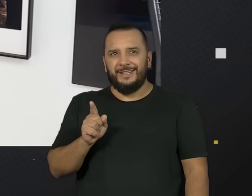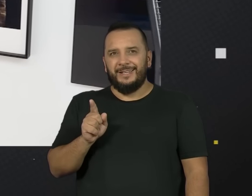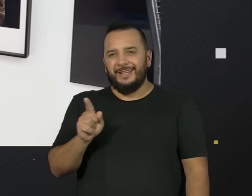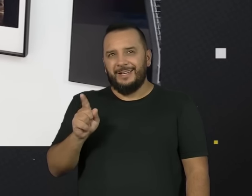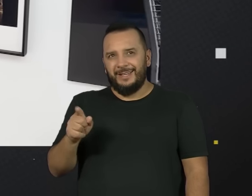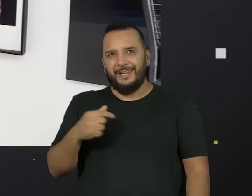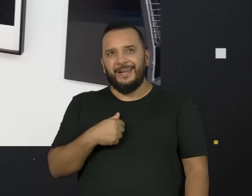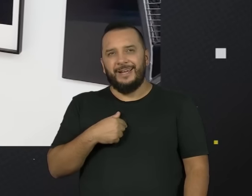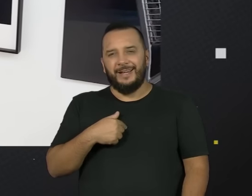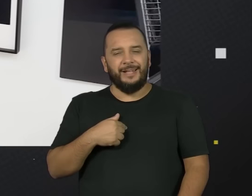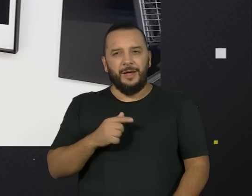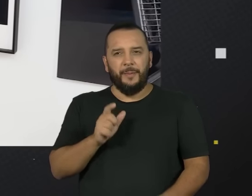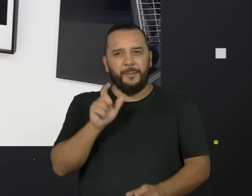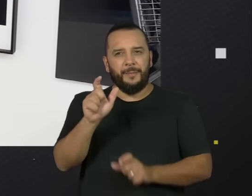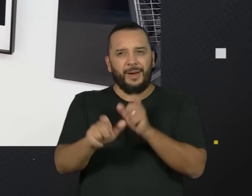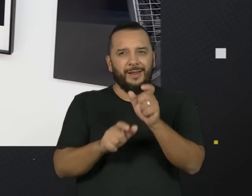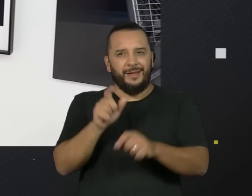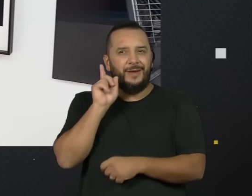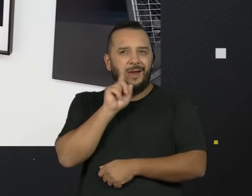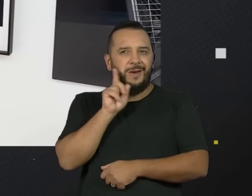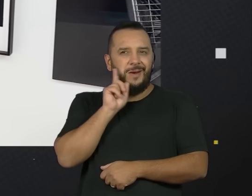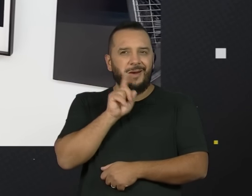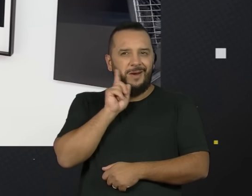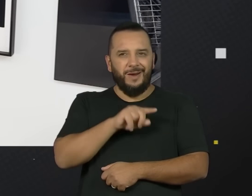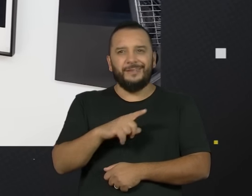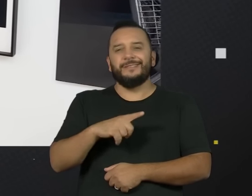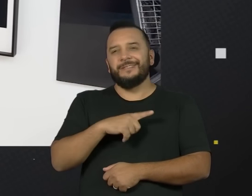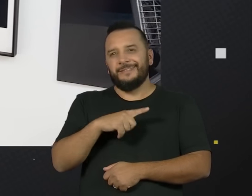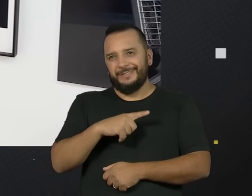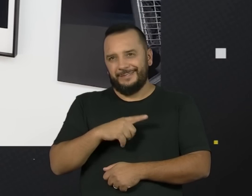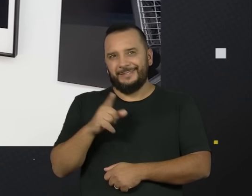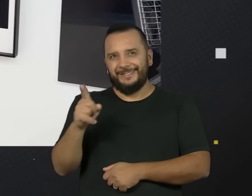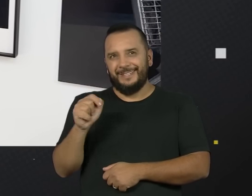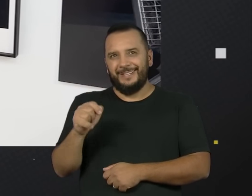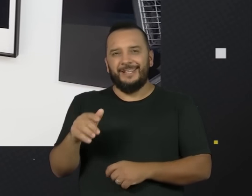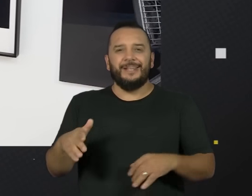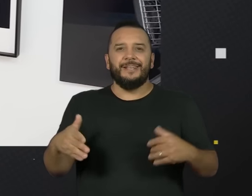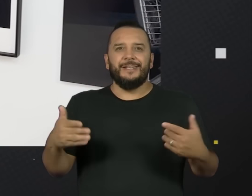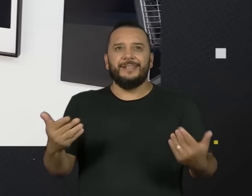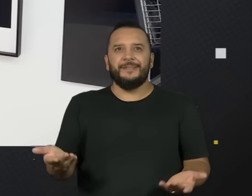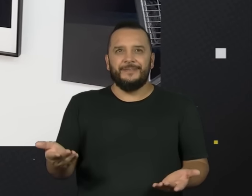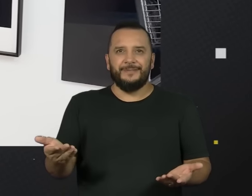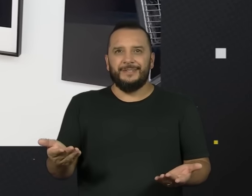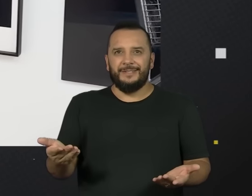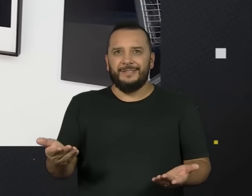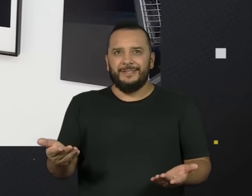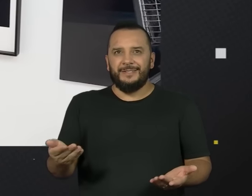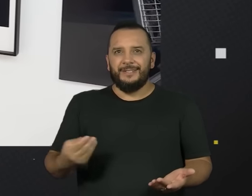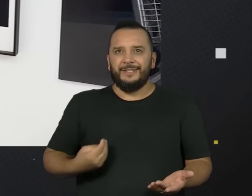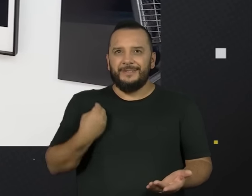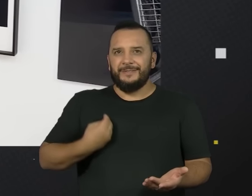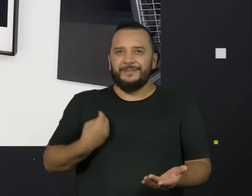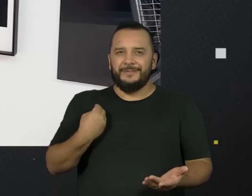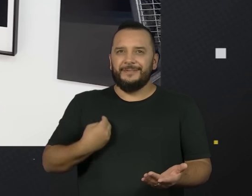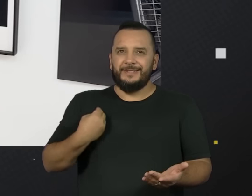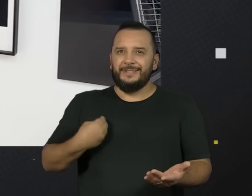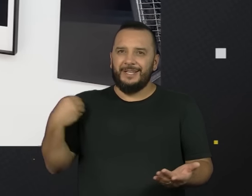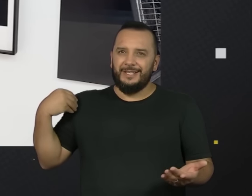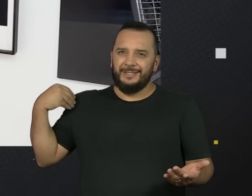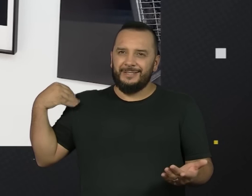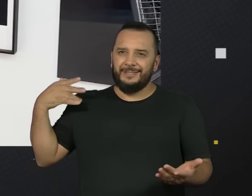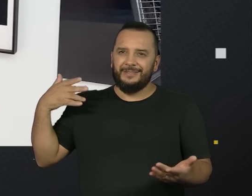os jogos de palavras, as coisas que importam. Enfim, é uma vida